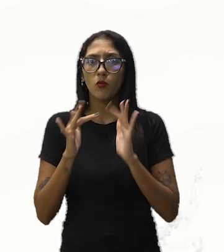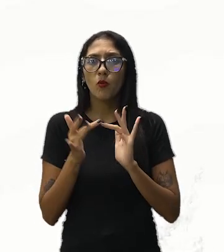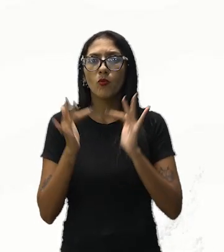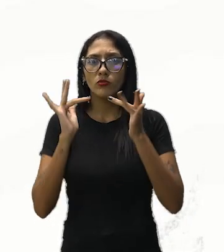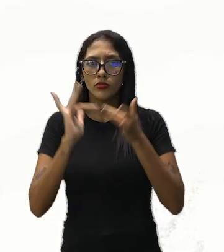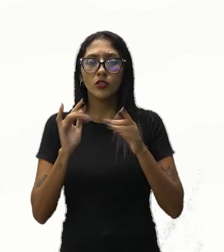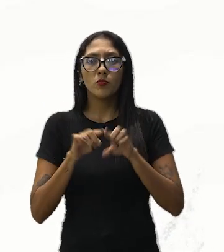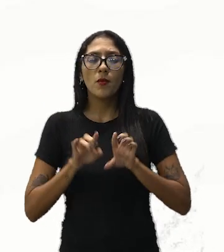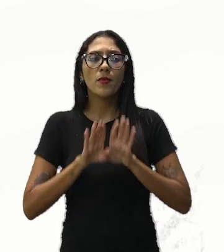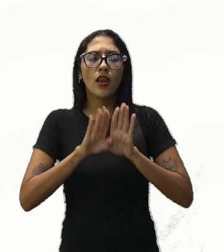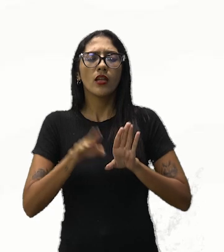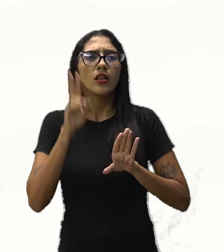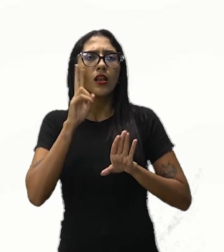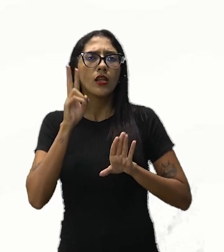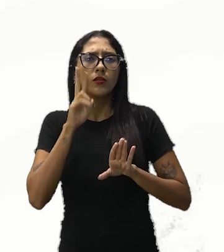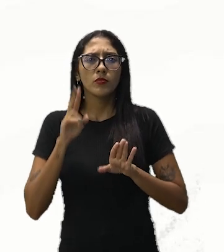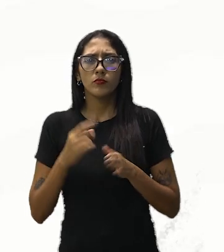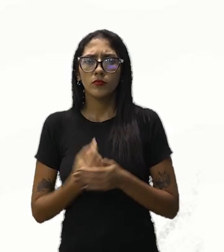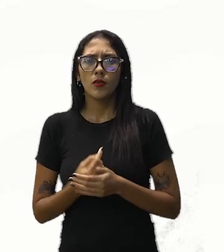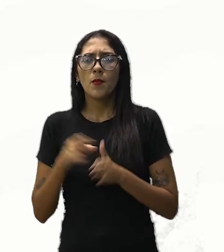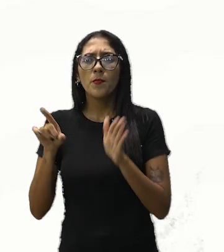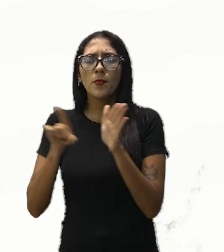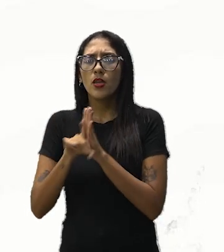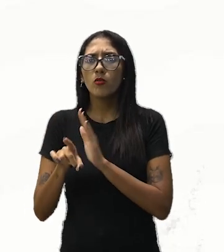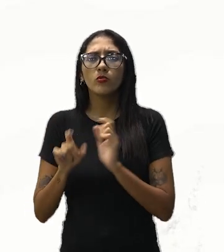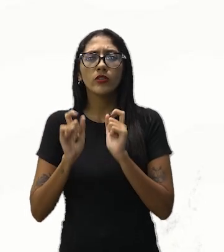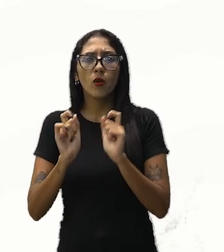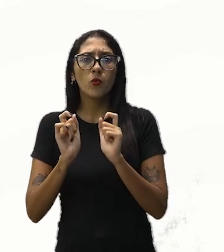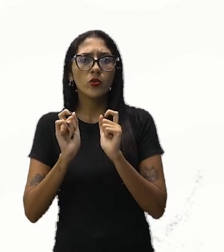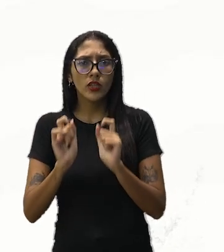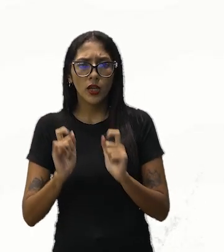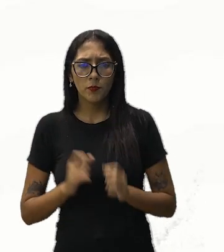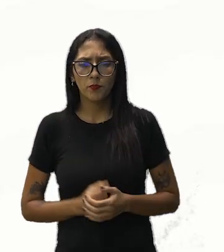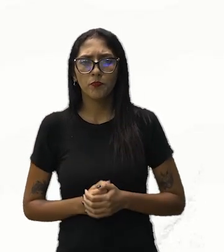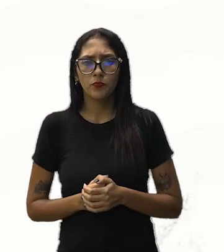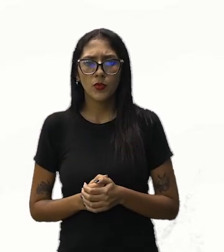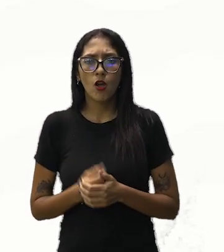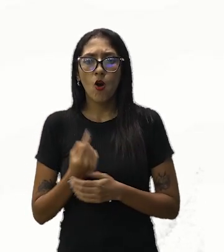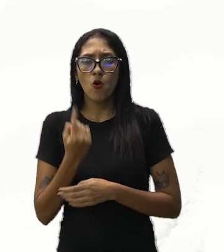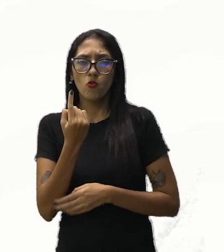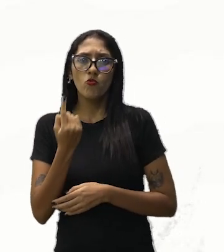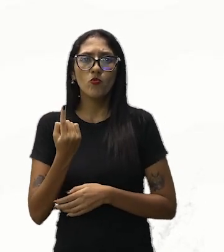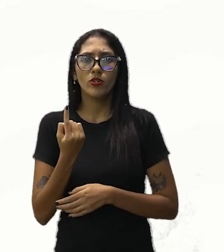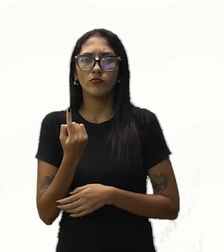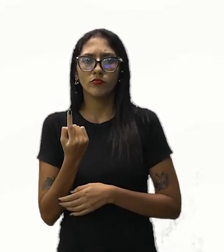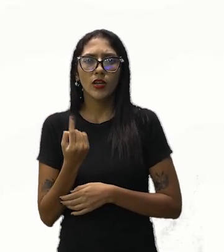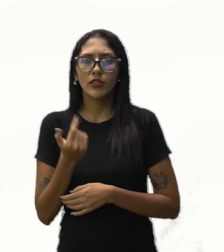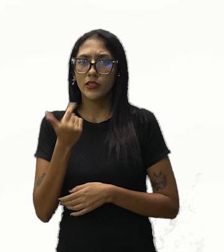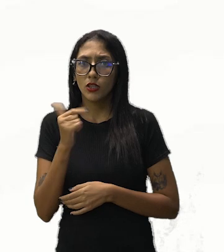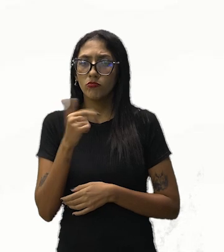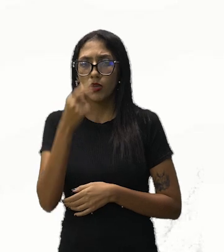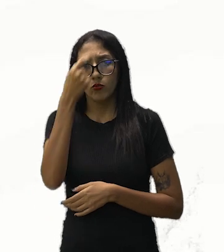esqueçam que a questão aqui está cobrando a atitude que não é sustentável.